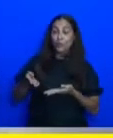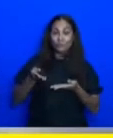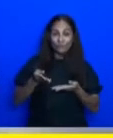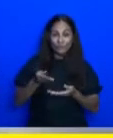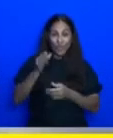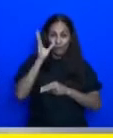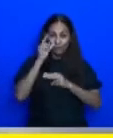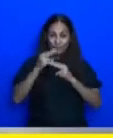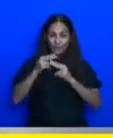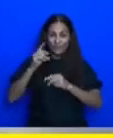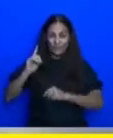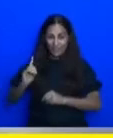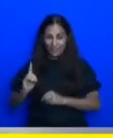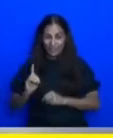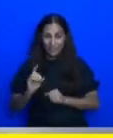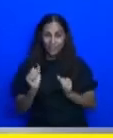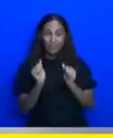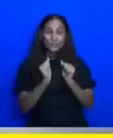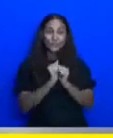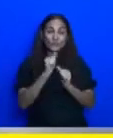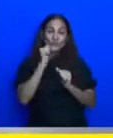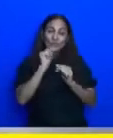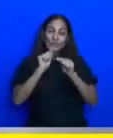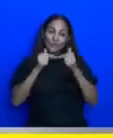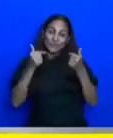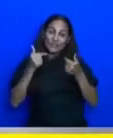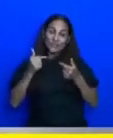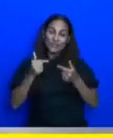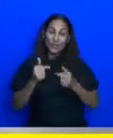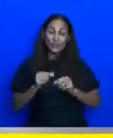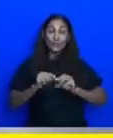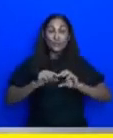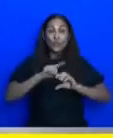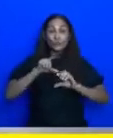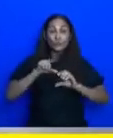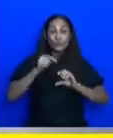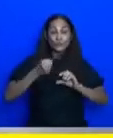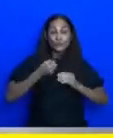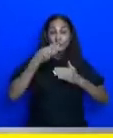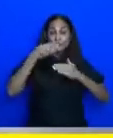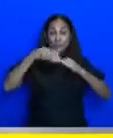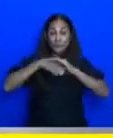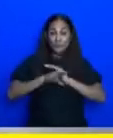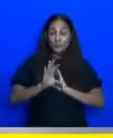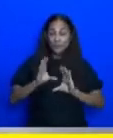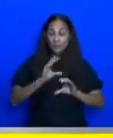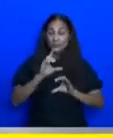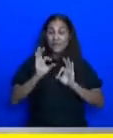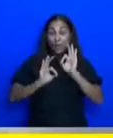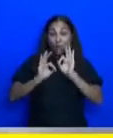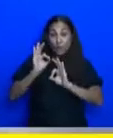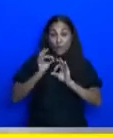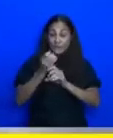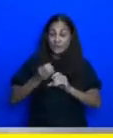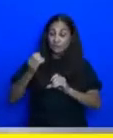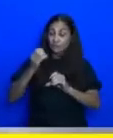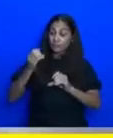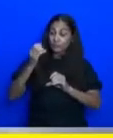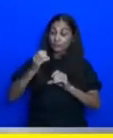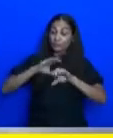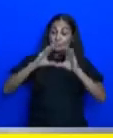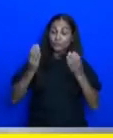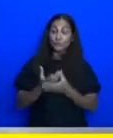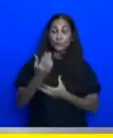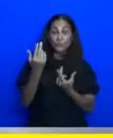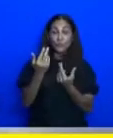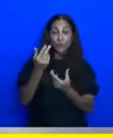Diogo, nosso colega da Caixa, ela e nossa garota da sorte. As dezenas sorteadas na Time Mania serão recolhidas, as bolas serão recolocadas no suporte